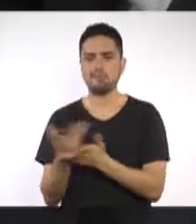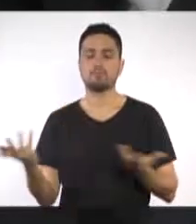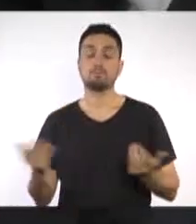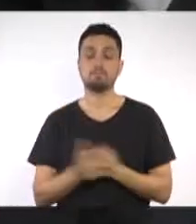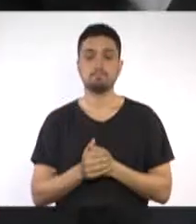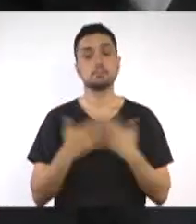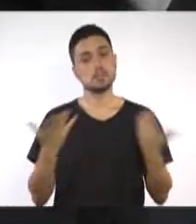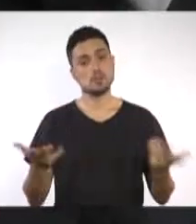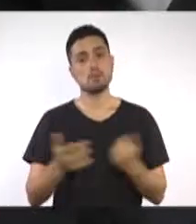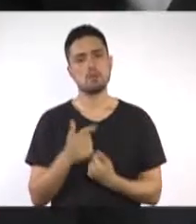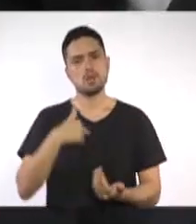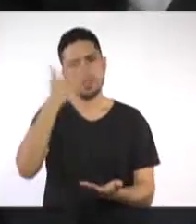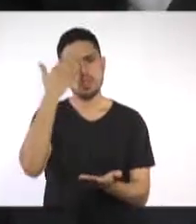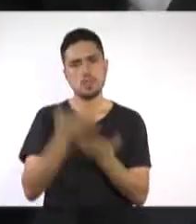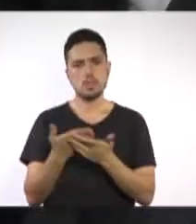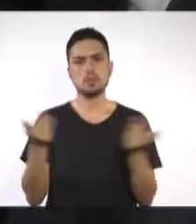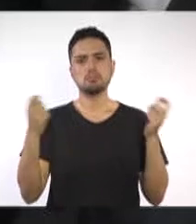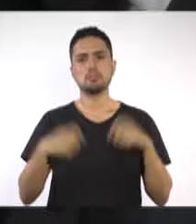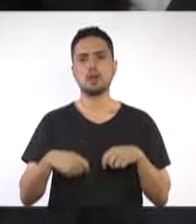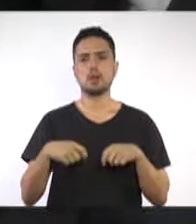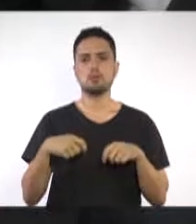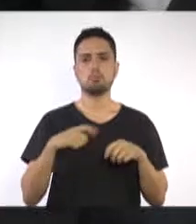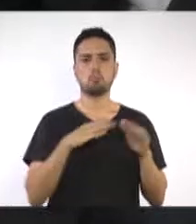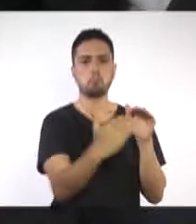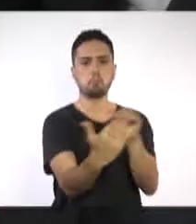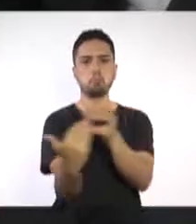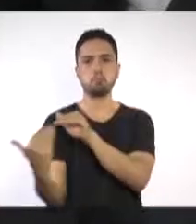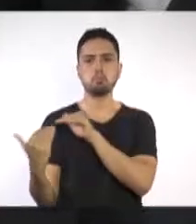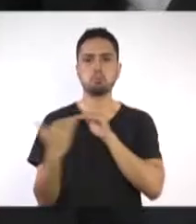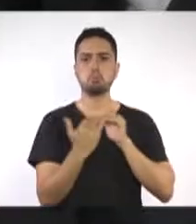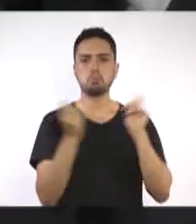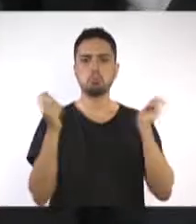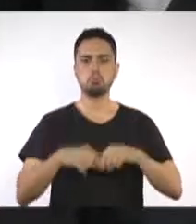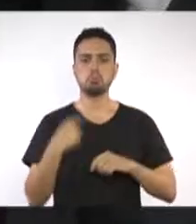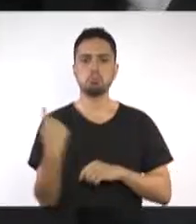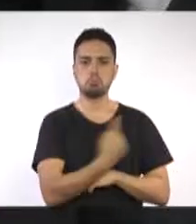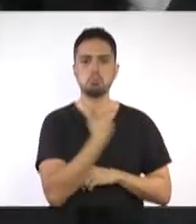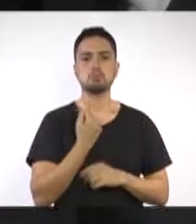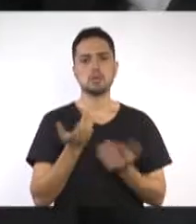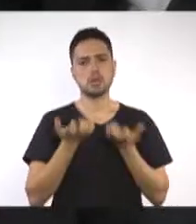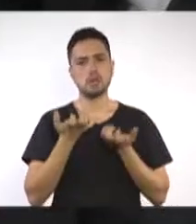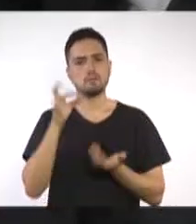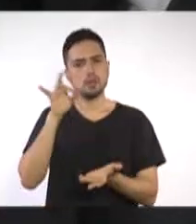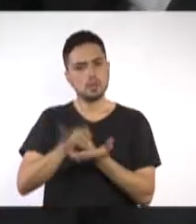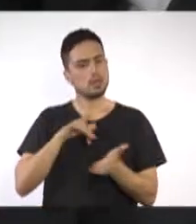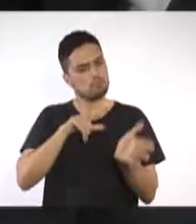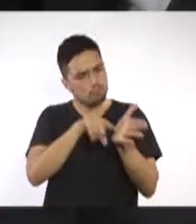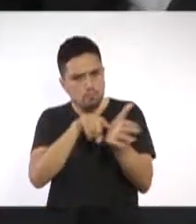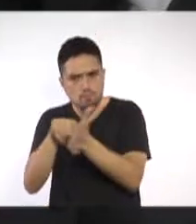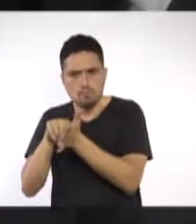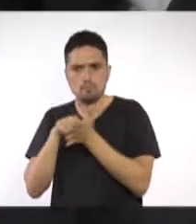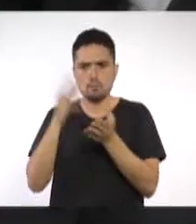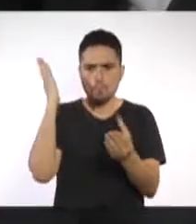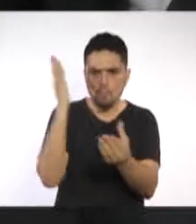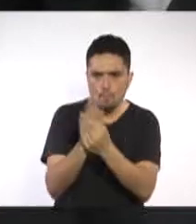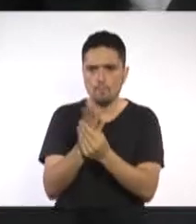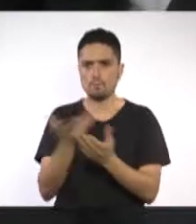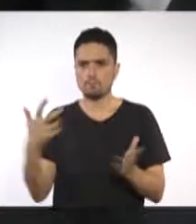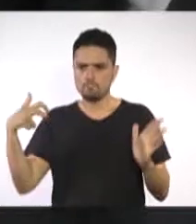eu creio que seja um senso comum que todos nós queiramos, sim, investigar, apurar, punir